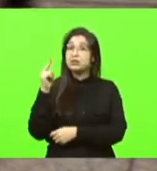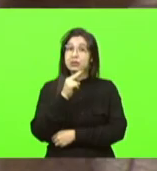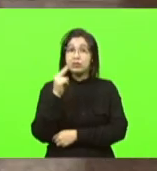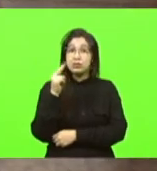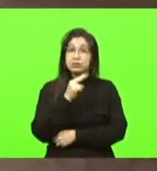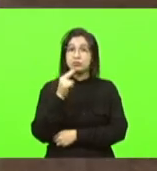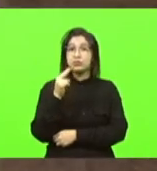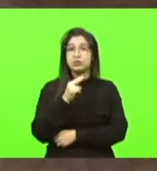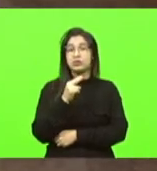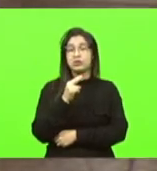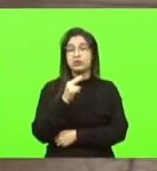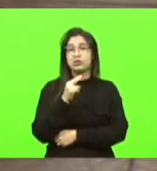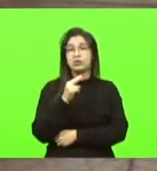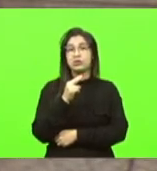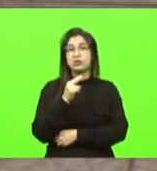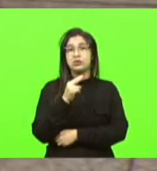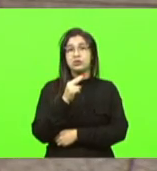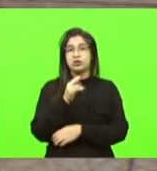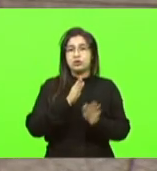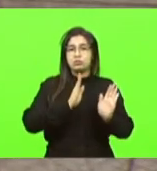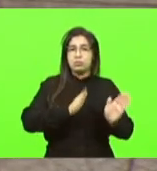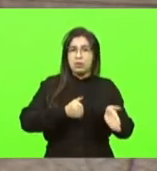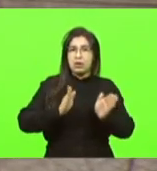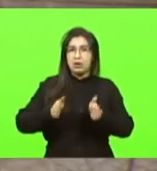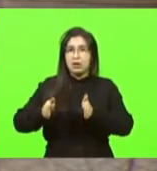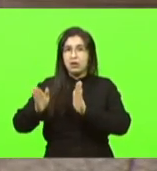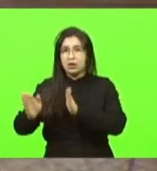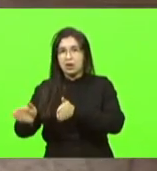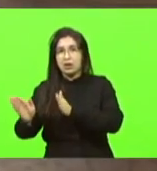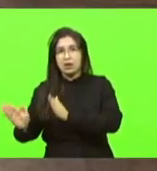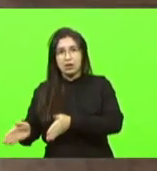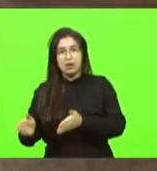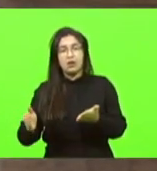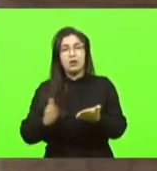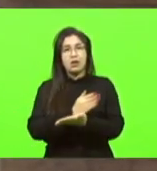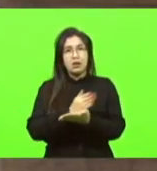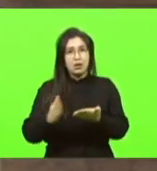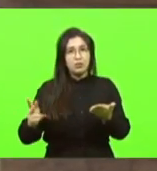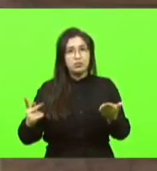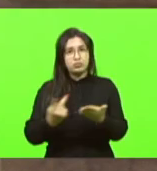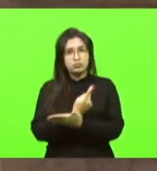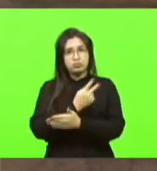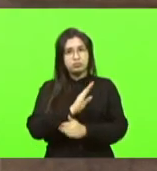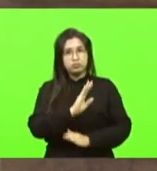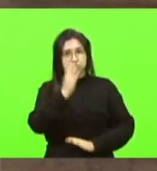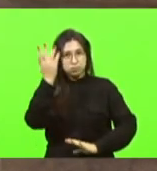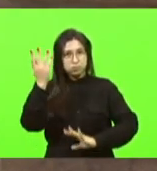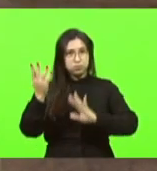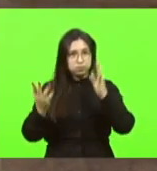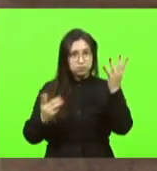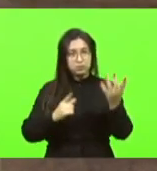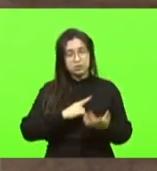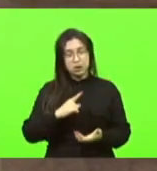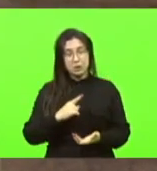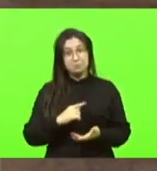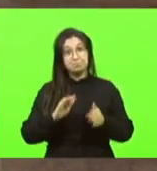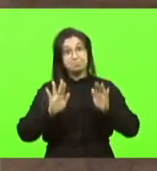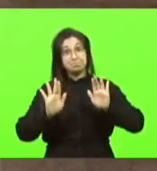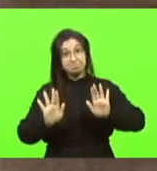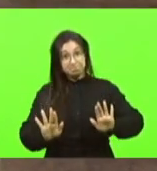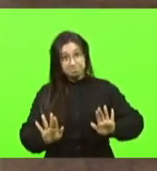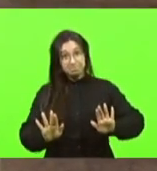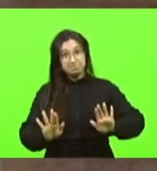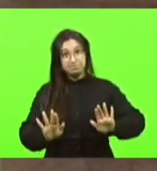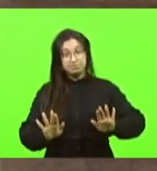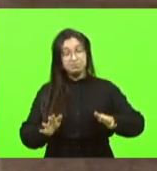e para se colocar em ordem determinadas situações O porém e